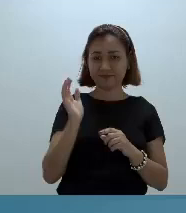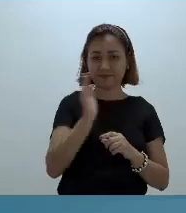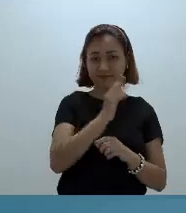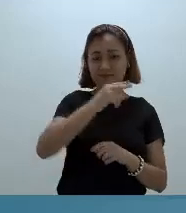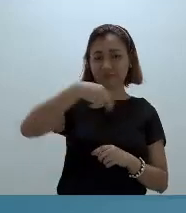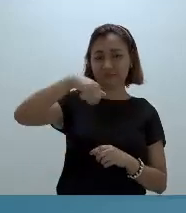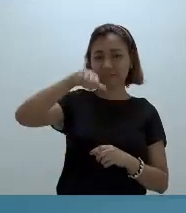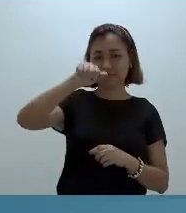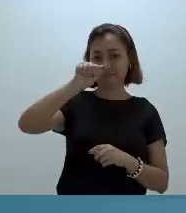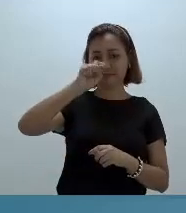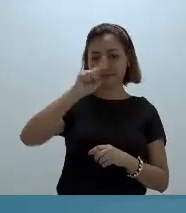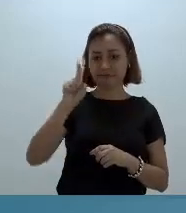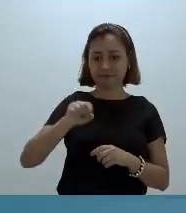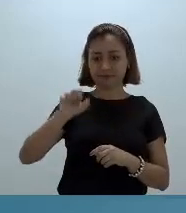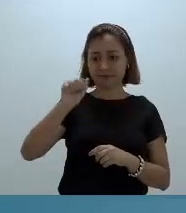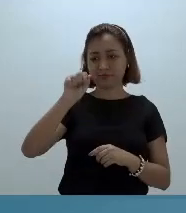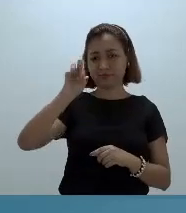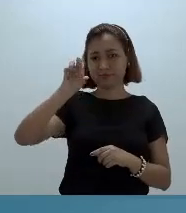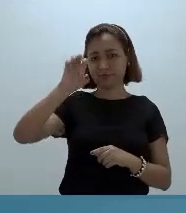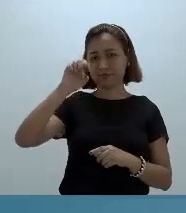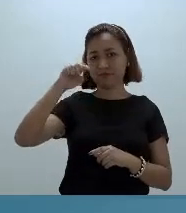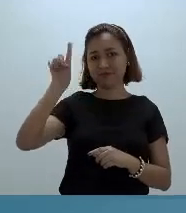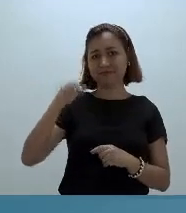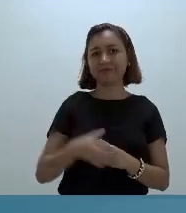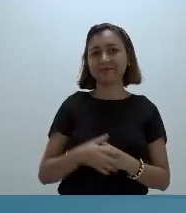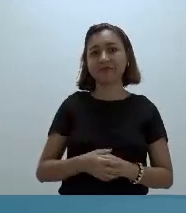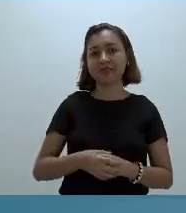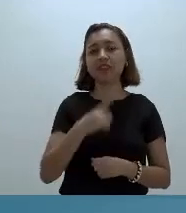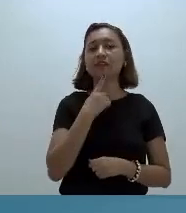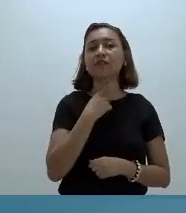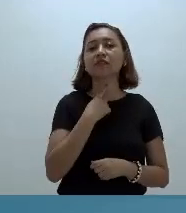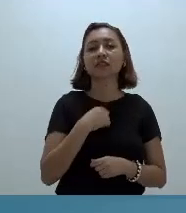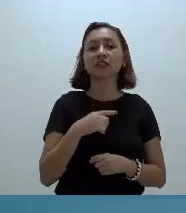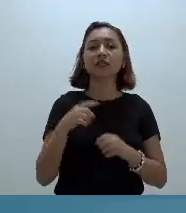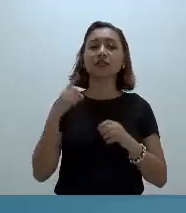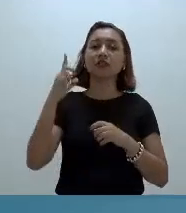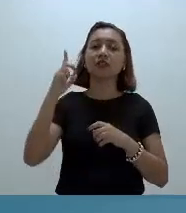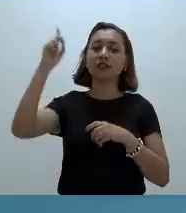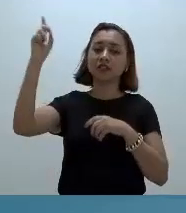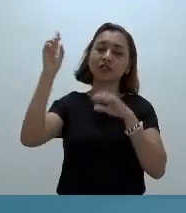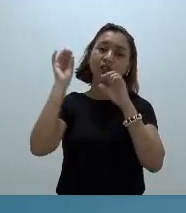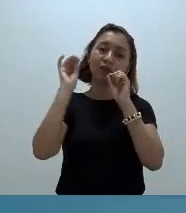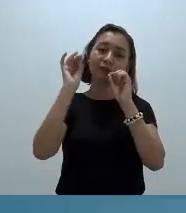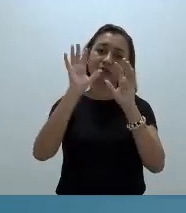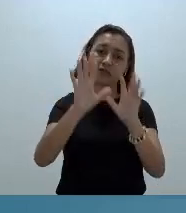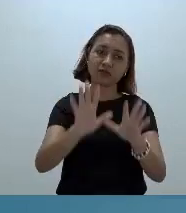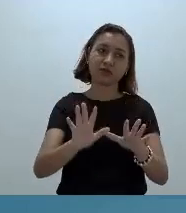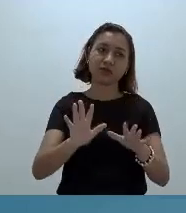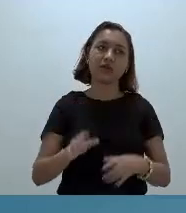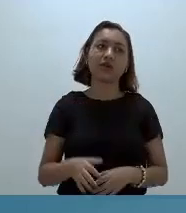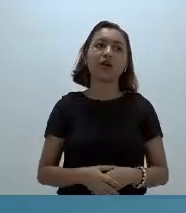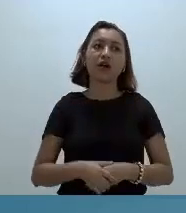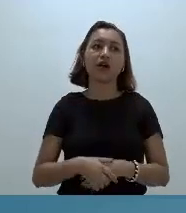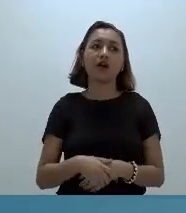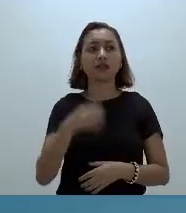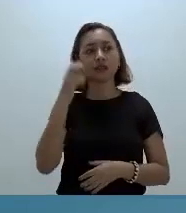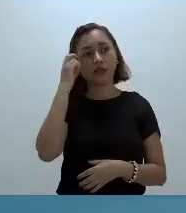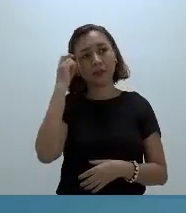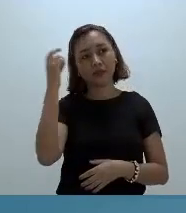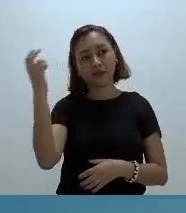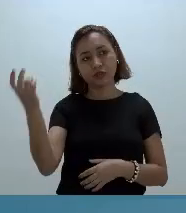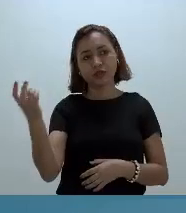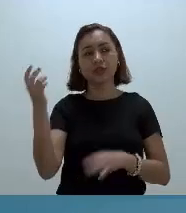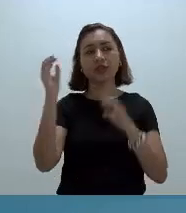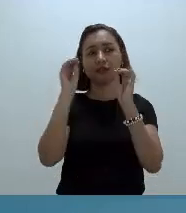amor, harmonia na sua vida, sabedoria, e que o Divino Espírito Santo esteja